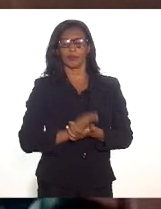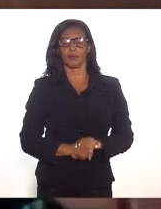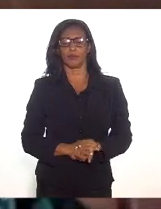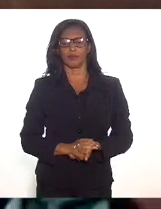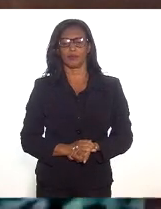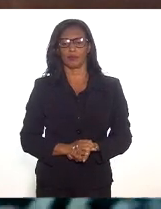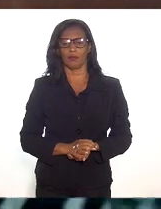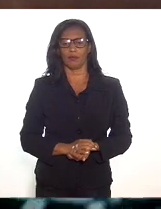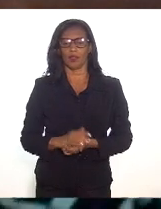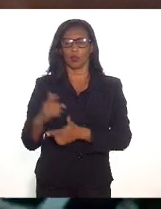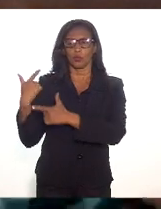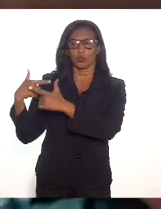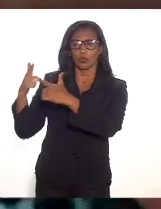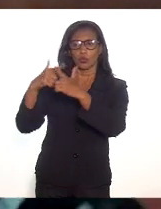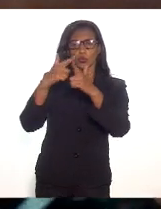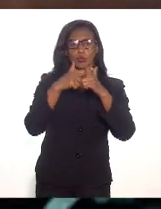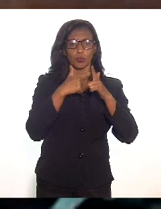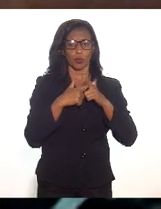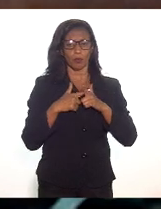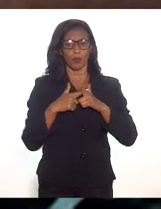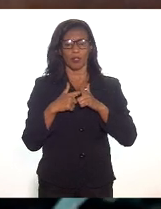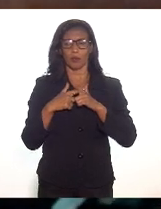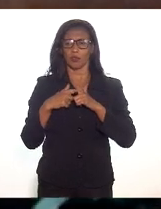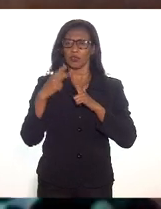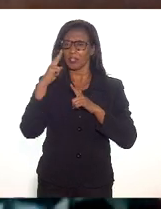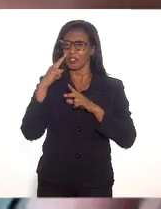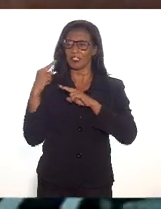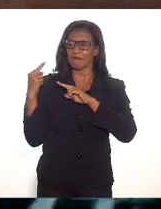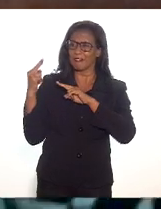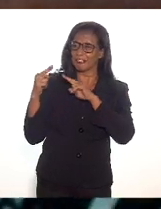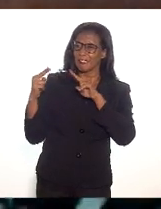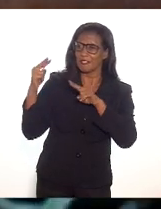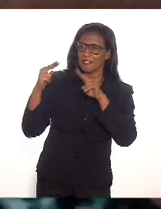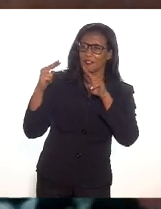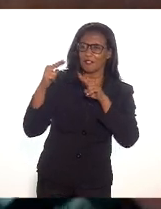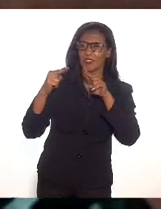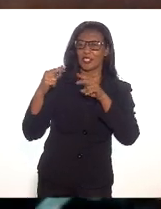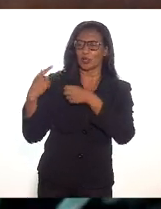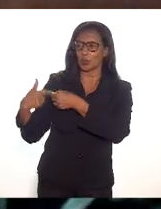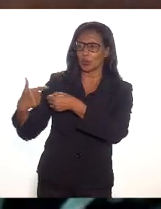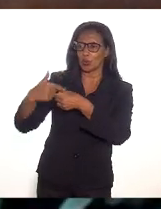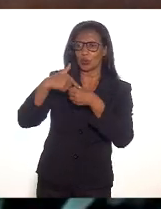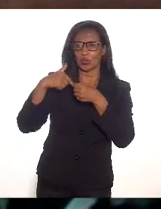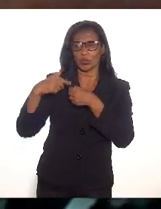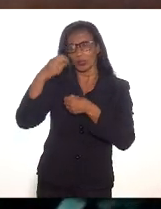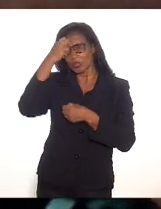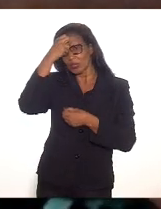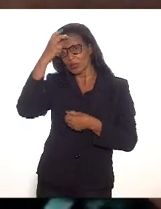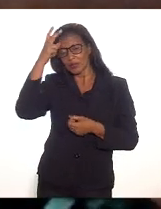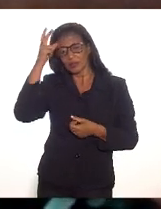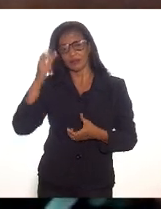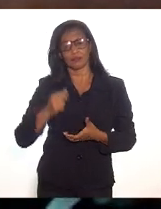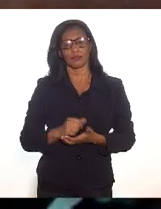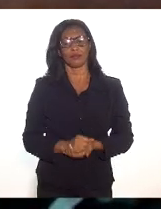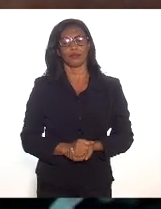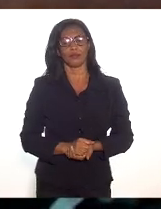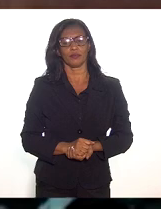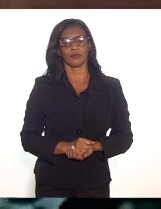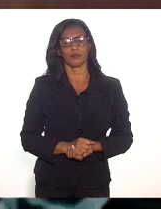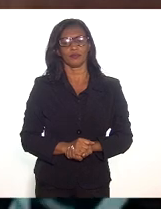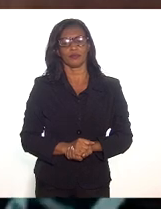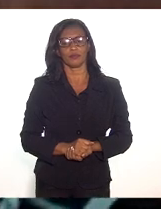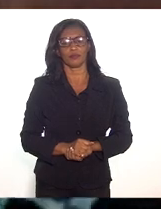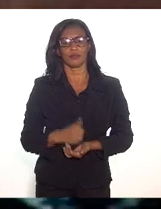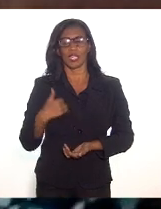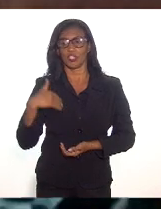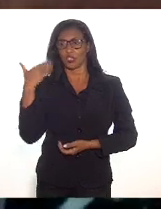com os problemas que a gente vem amealhando nos municípios aqui do estado do Rio de Janeiro. A gente